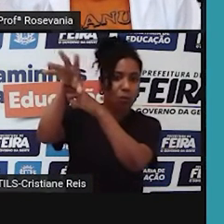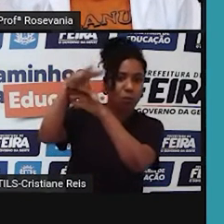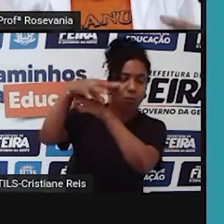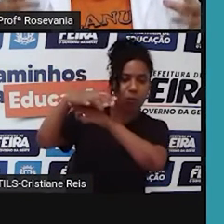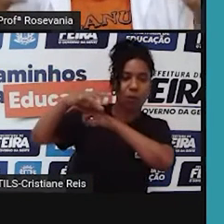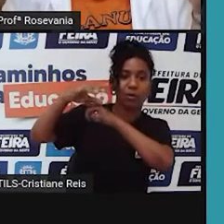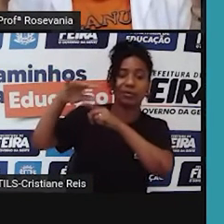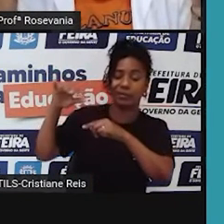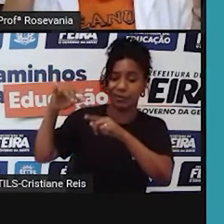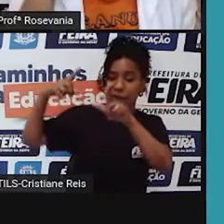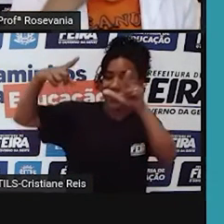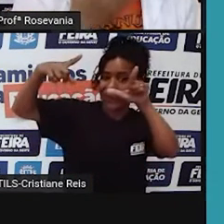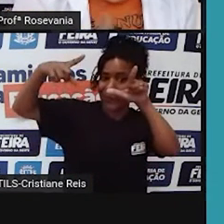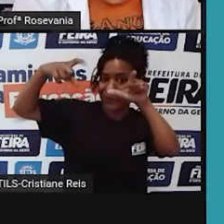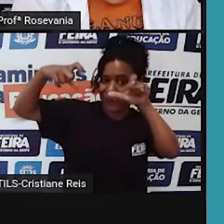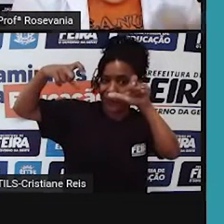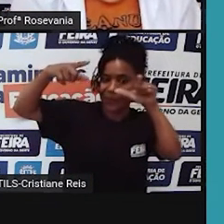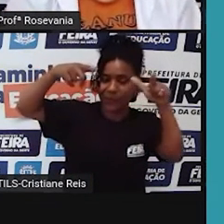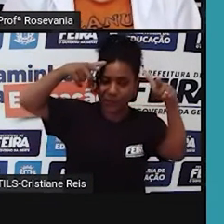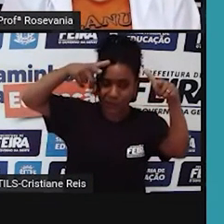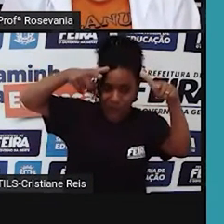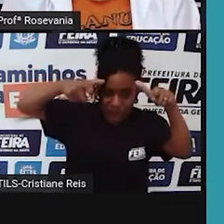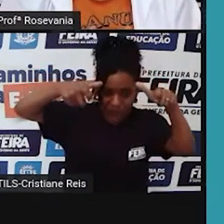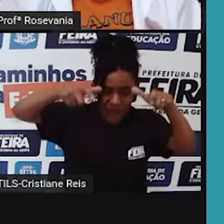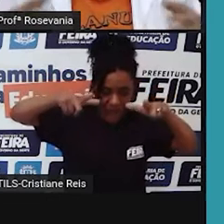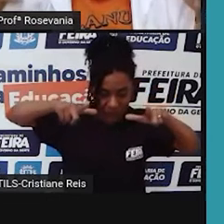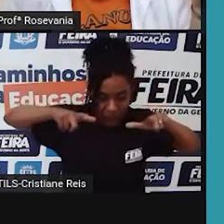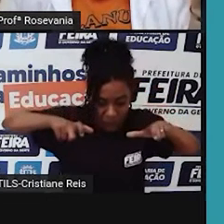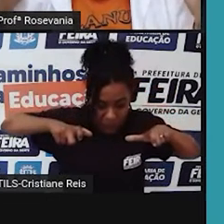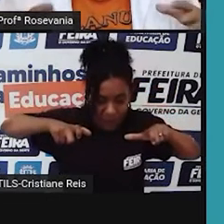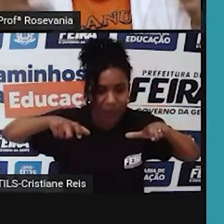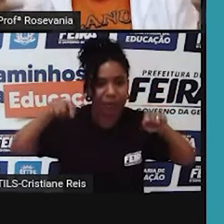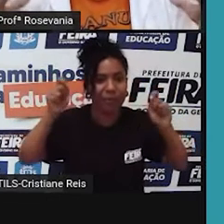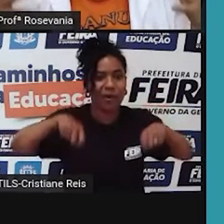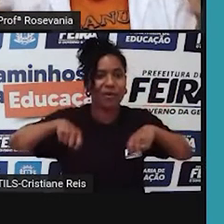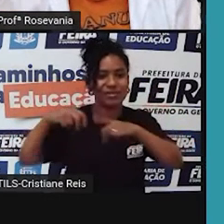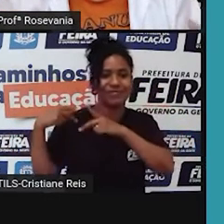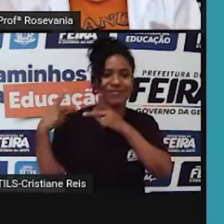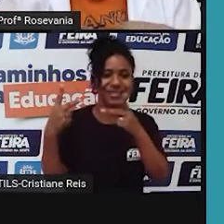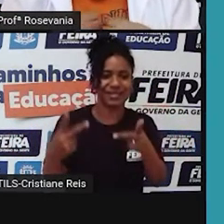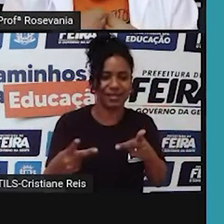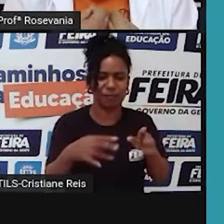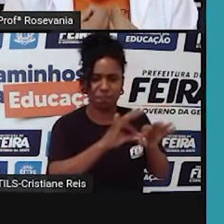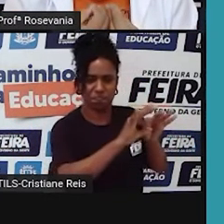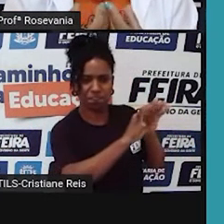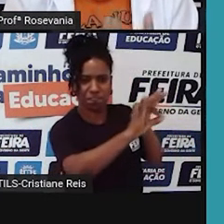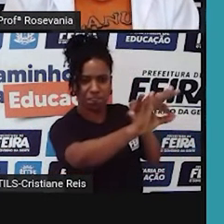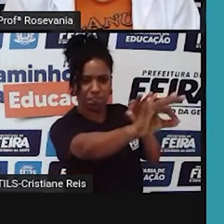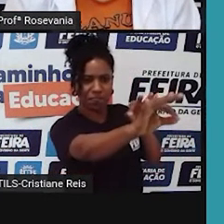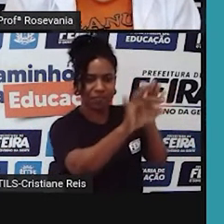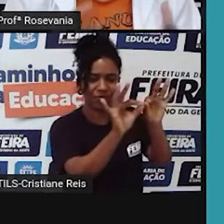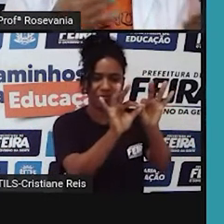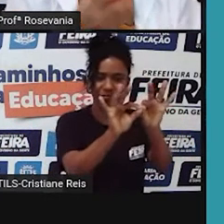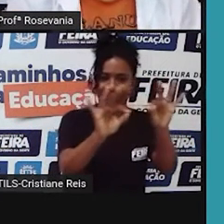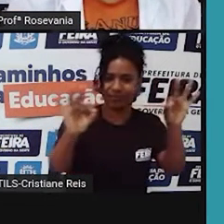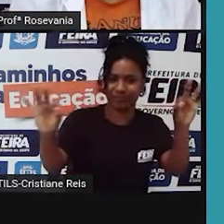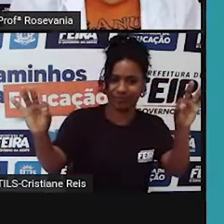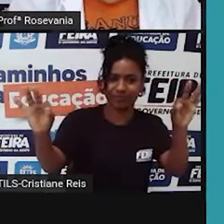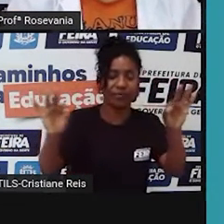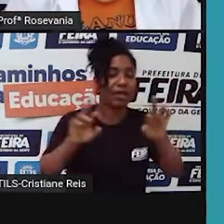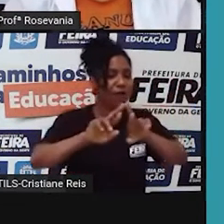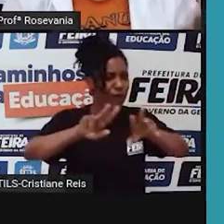aéreas. A gente tem a visita no local. Então, hoje a gente tem um aparato